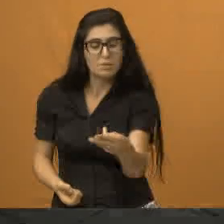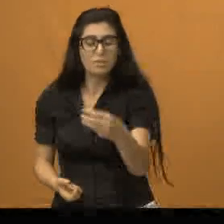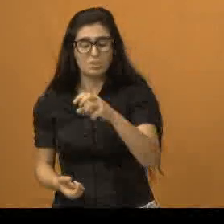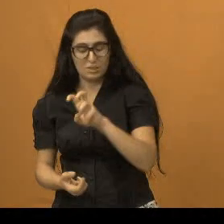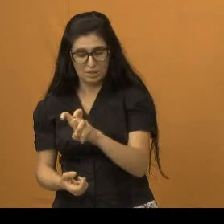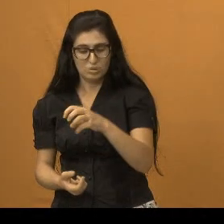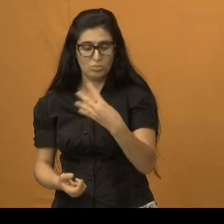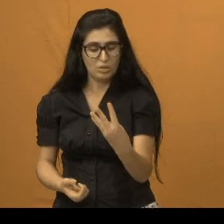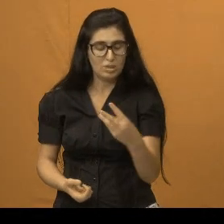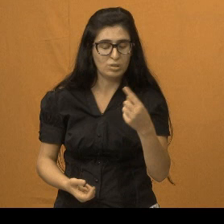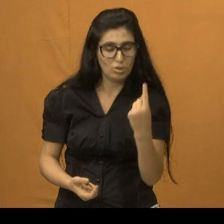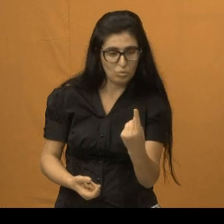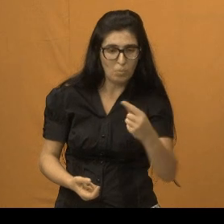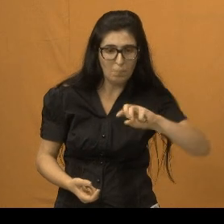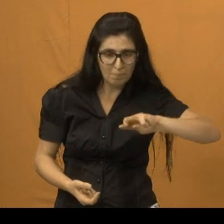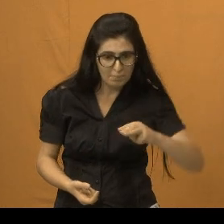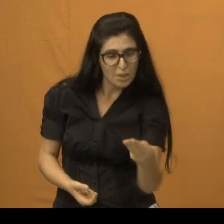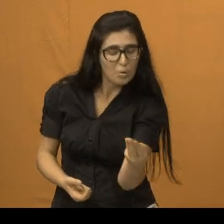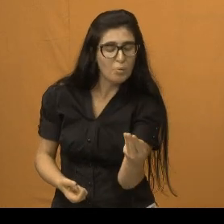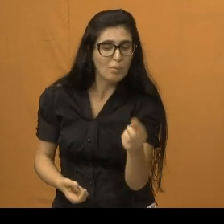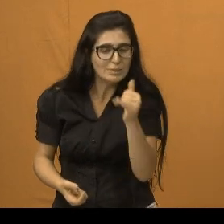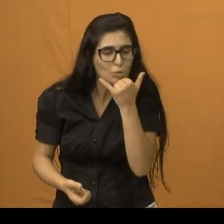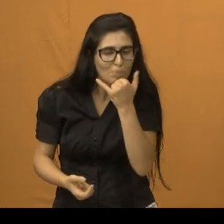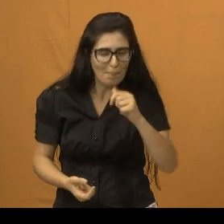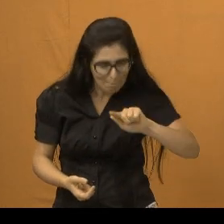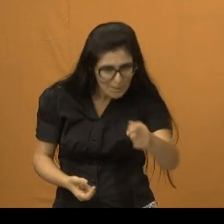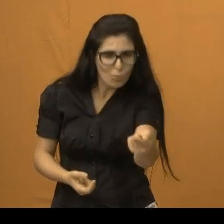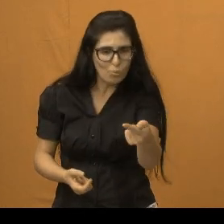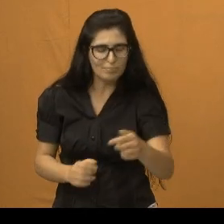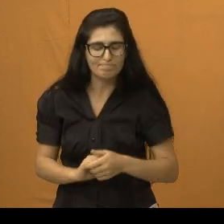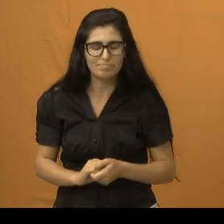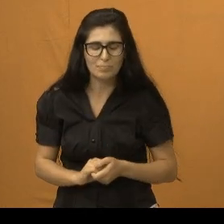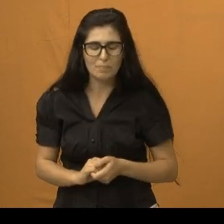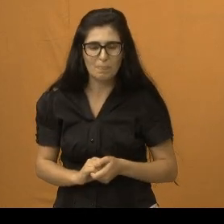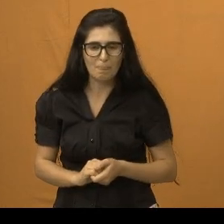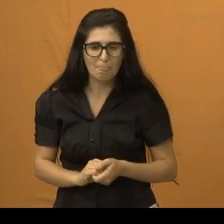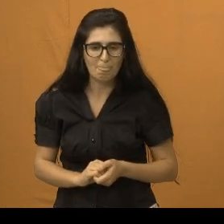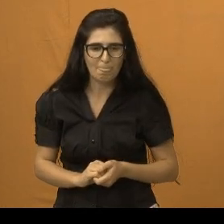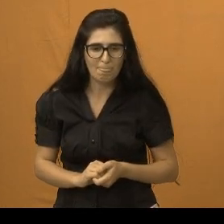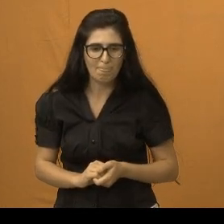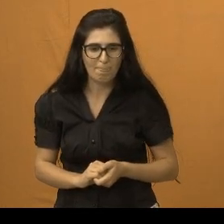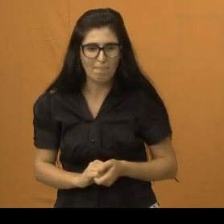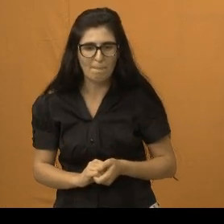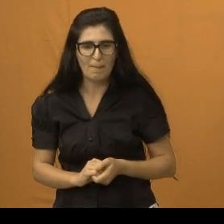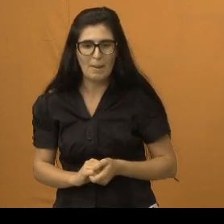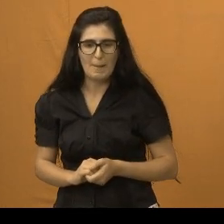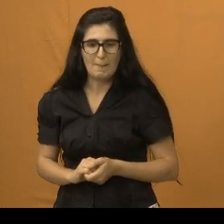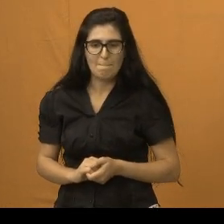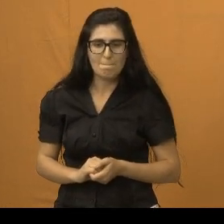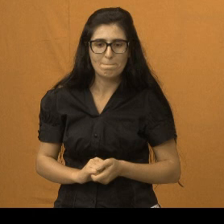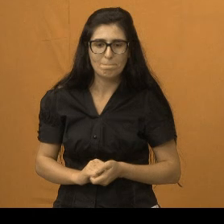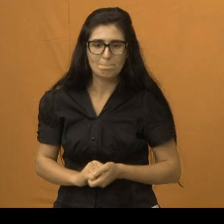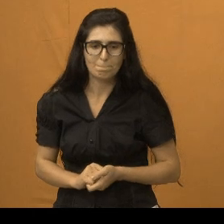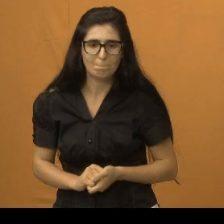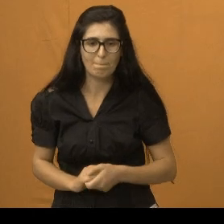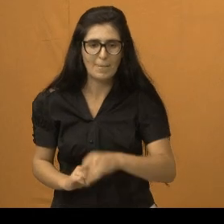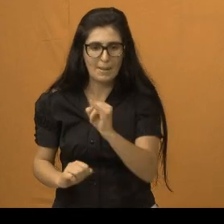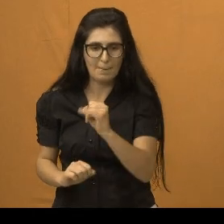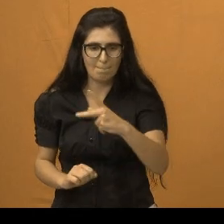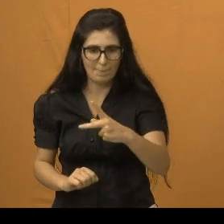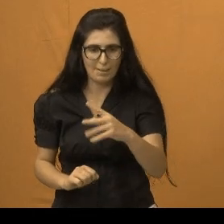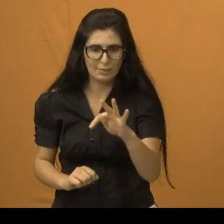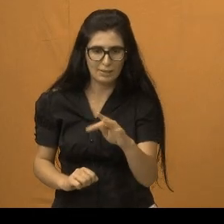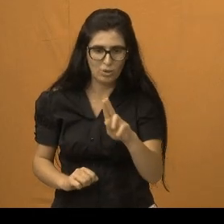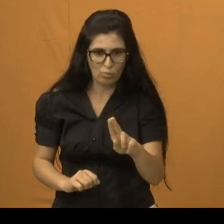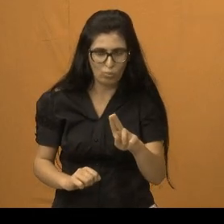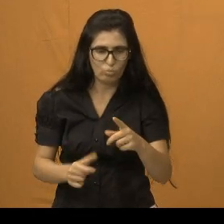57.541.000. Mas dentro disso, o IPTU... É satisfatório, porque essa meta orçamentária, como vocês